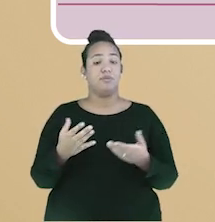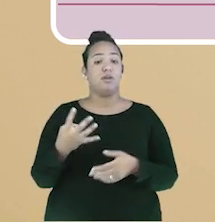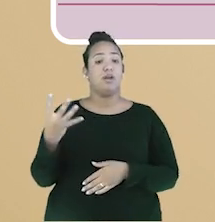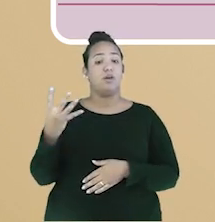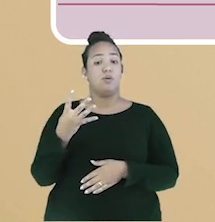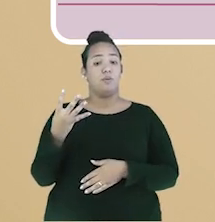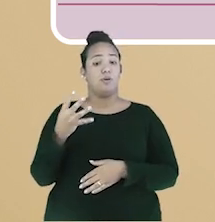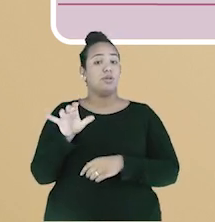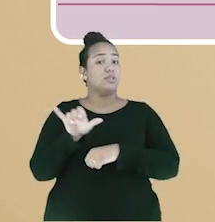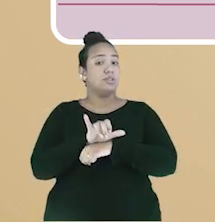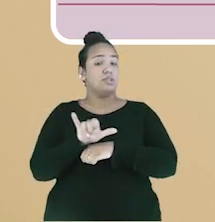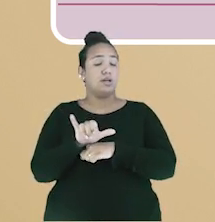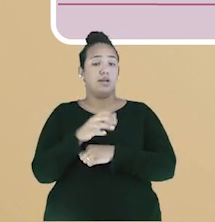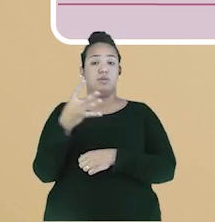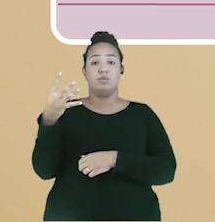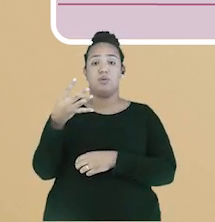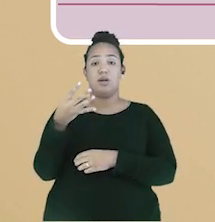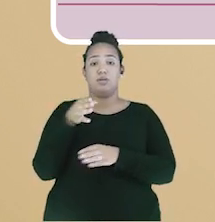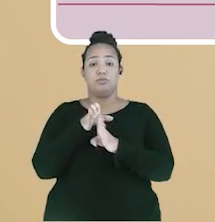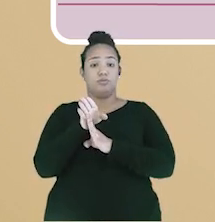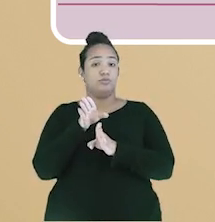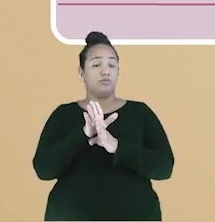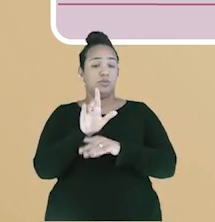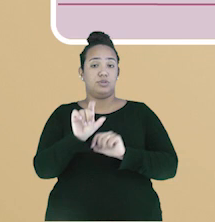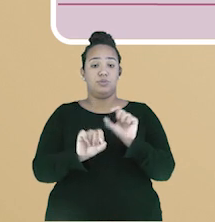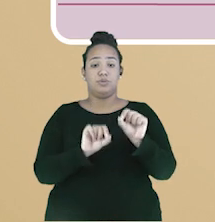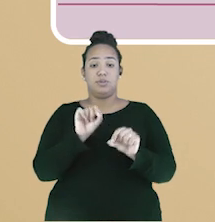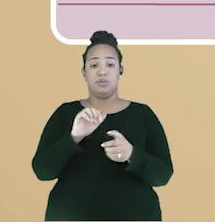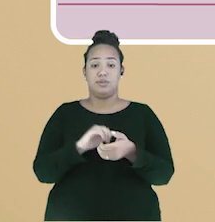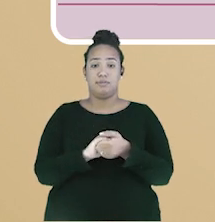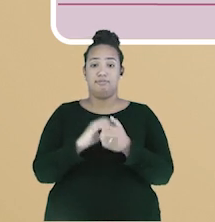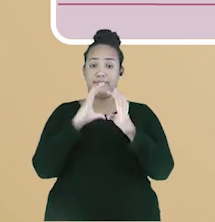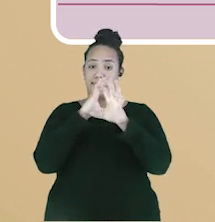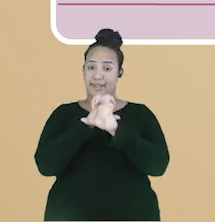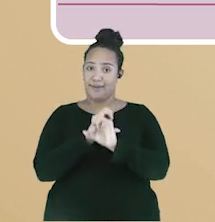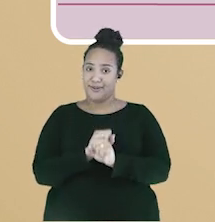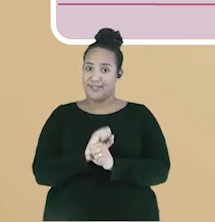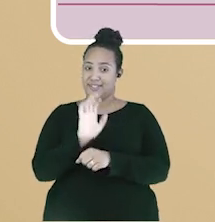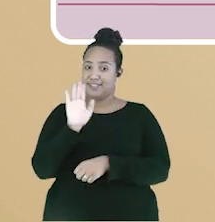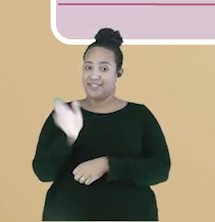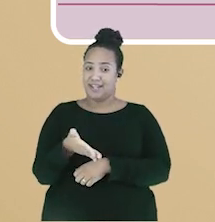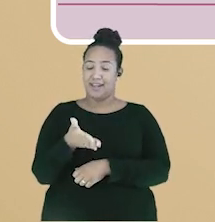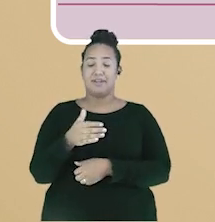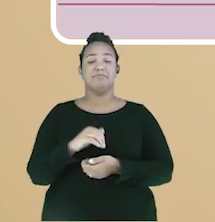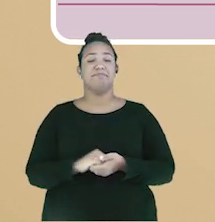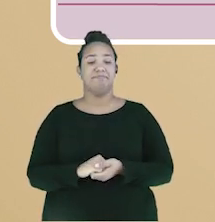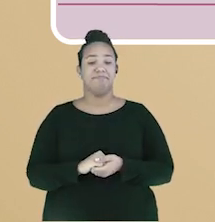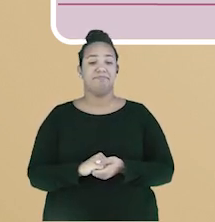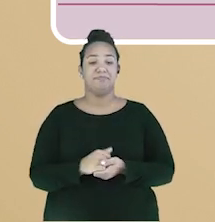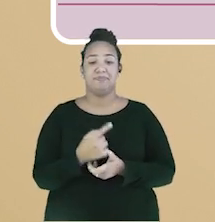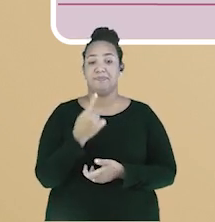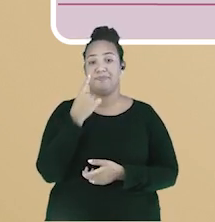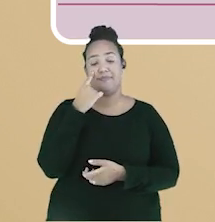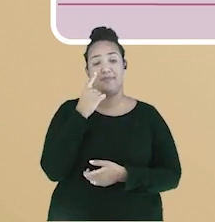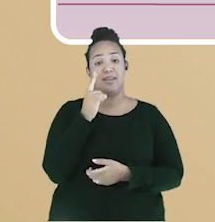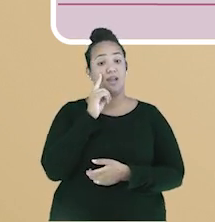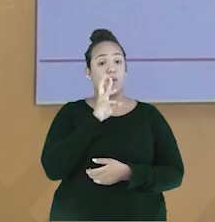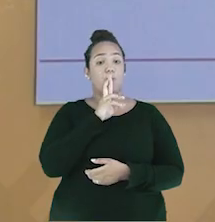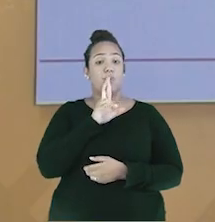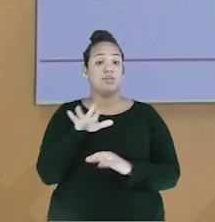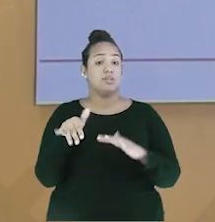quarta estratégia, a nossa quarta dica é fazer o cálculo para verificar o